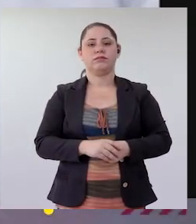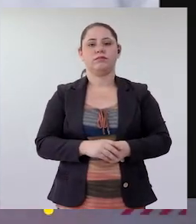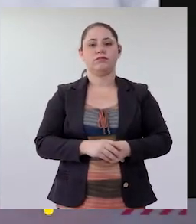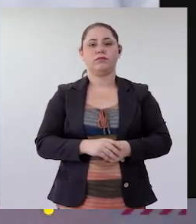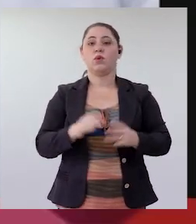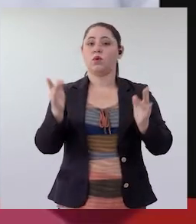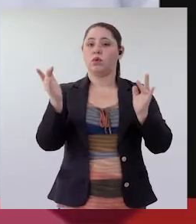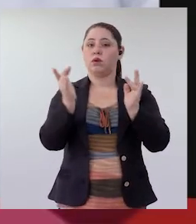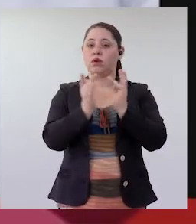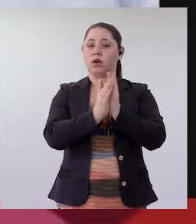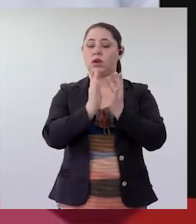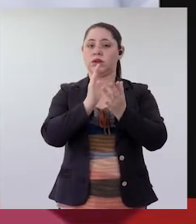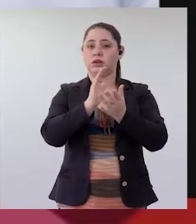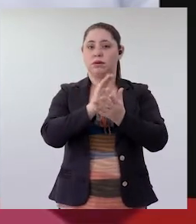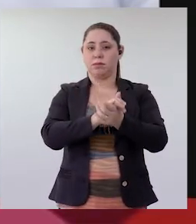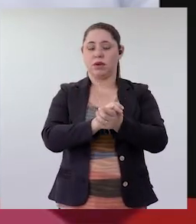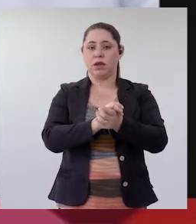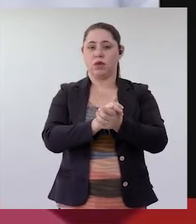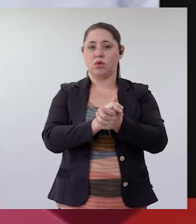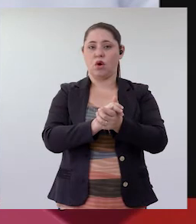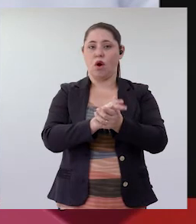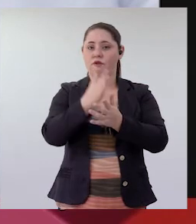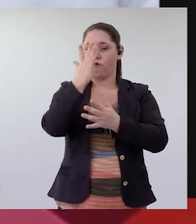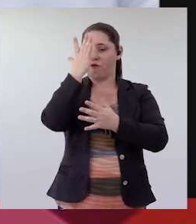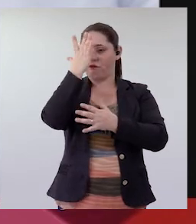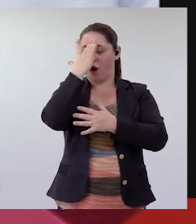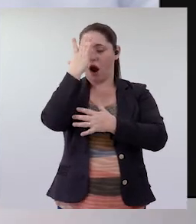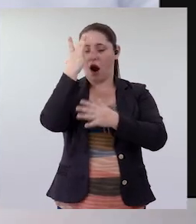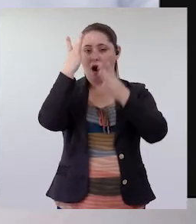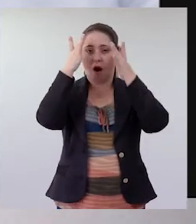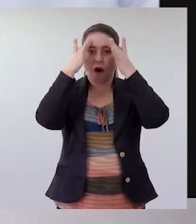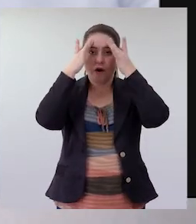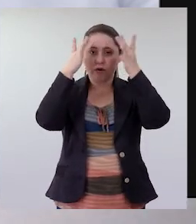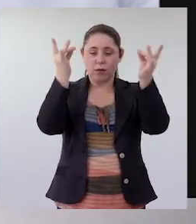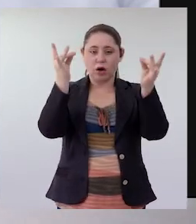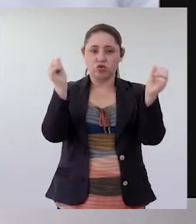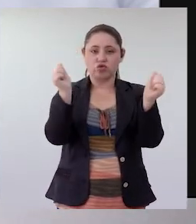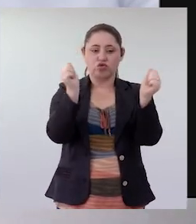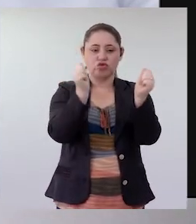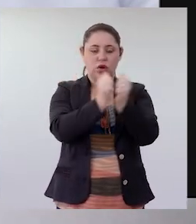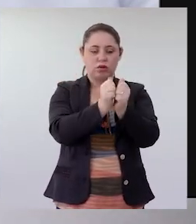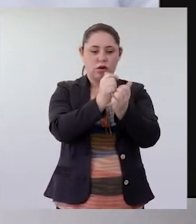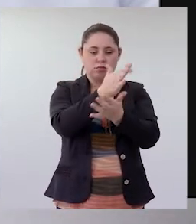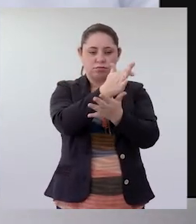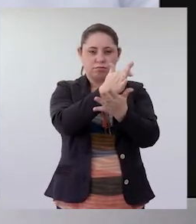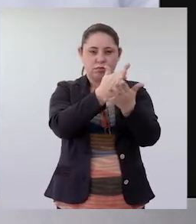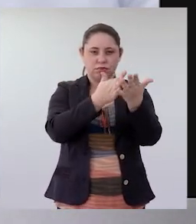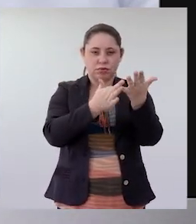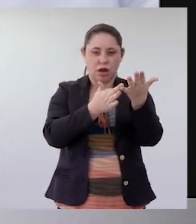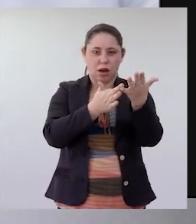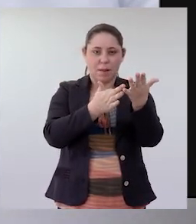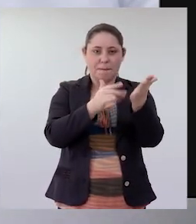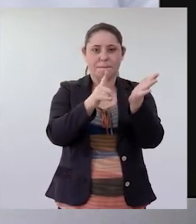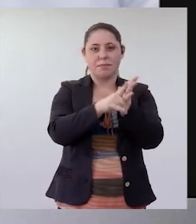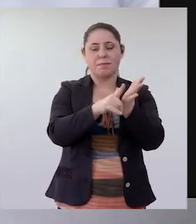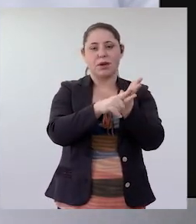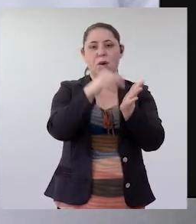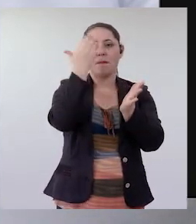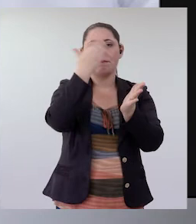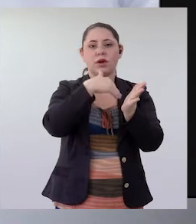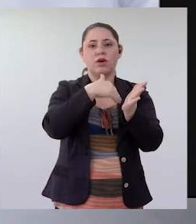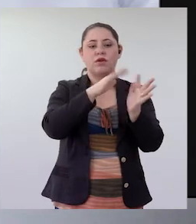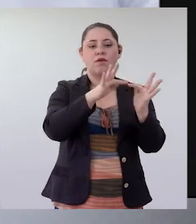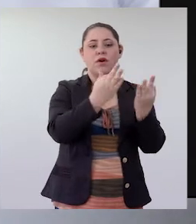O casamento, né, é um dos atos mais formais do direito brasileiro ao lado do testamento. Então, ele vai exigir ali, né, além